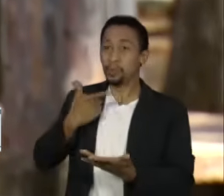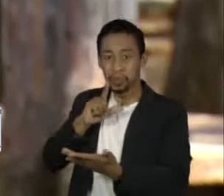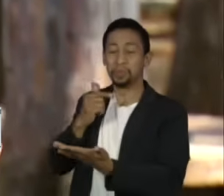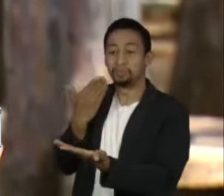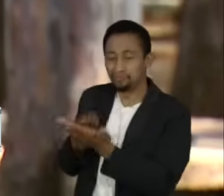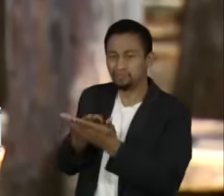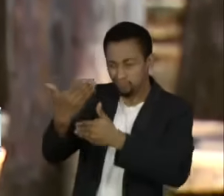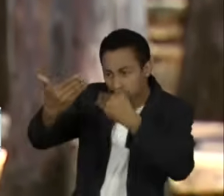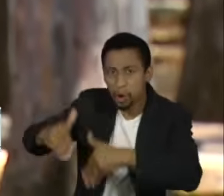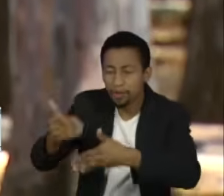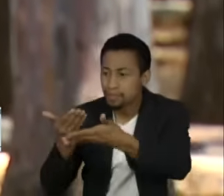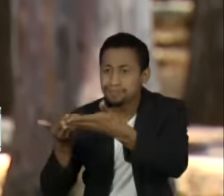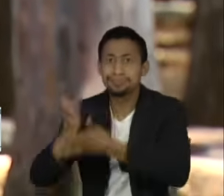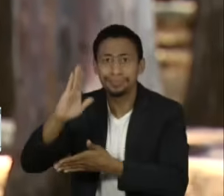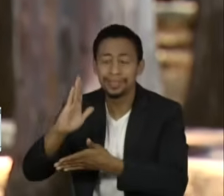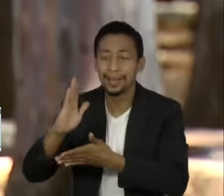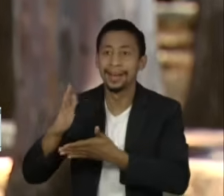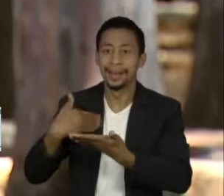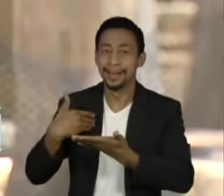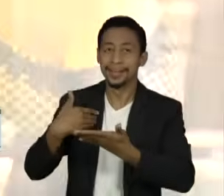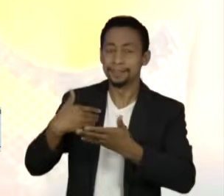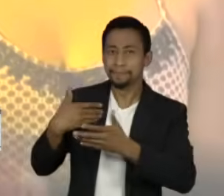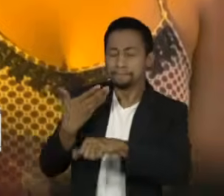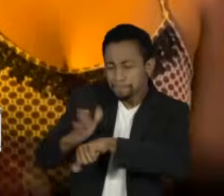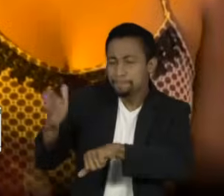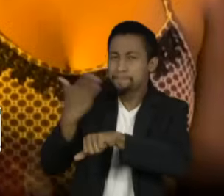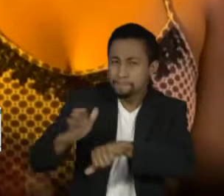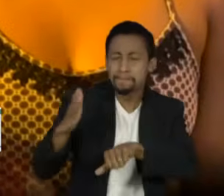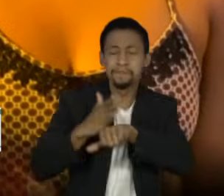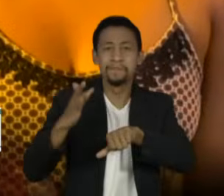aprendeu lições para os palcos e para a vida.